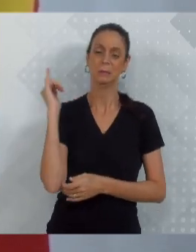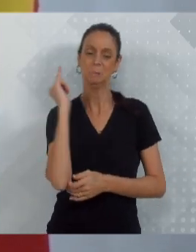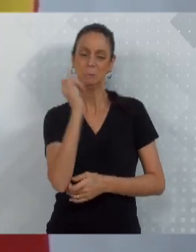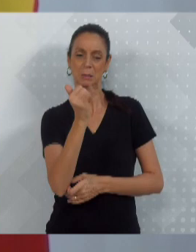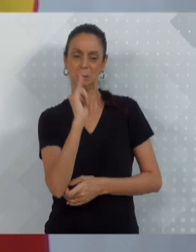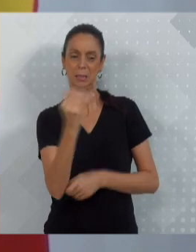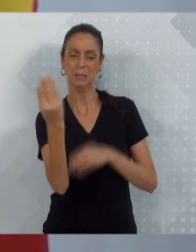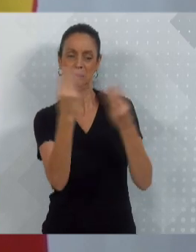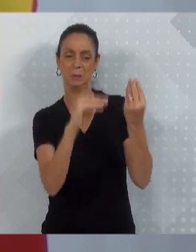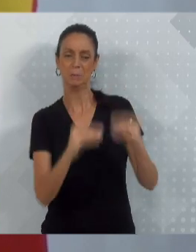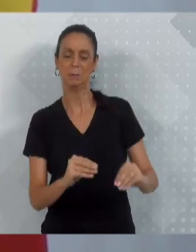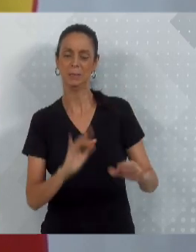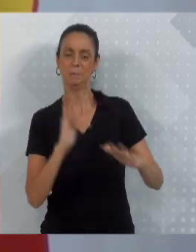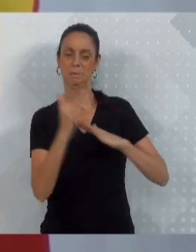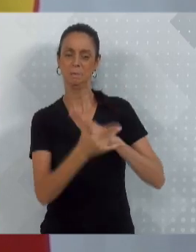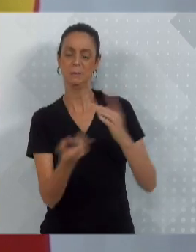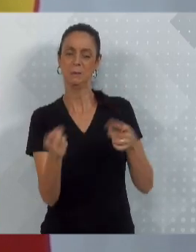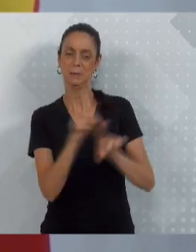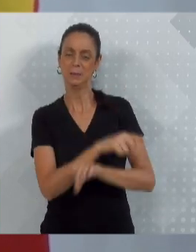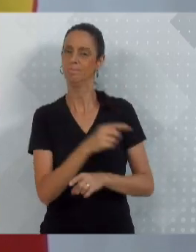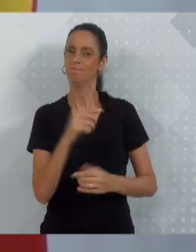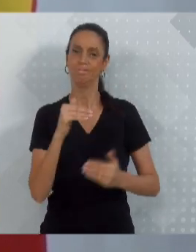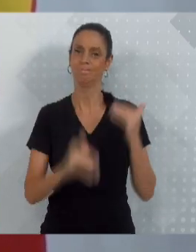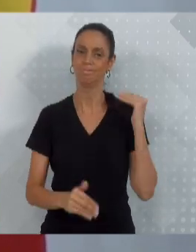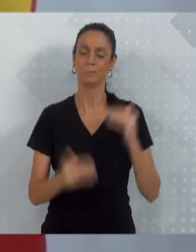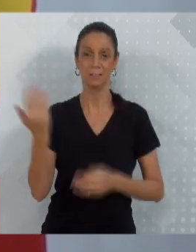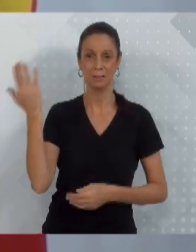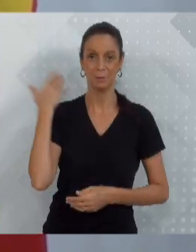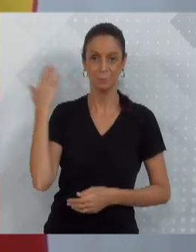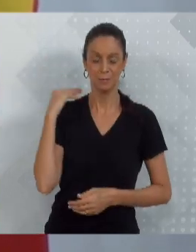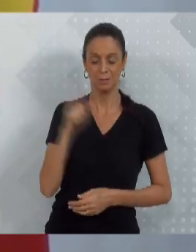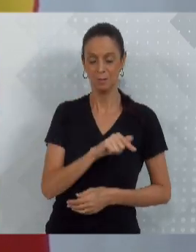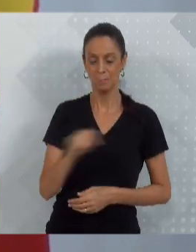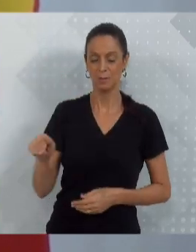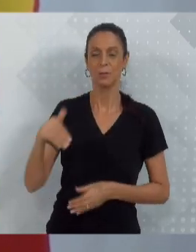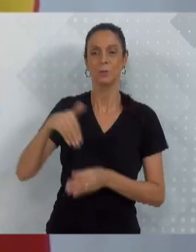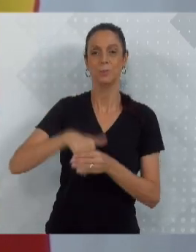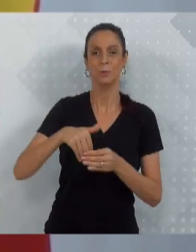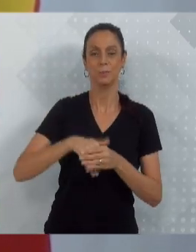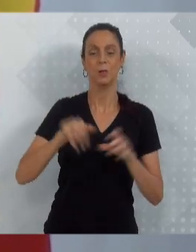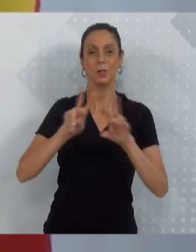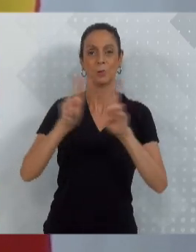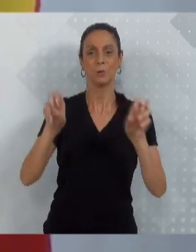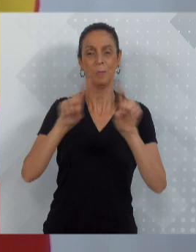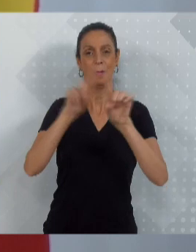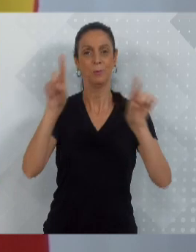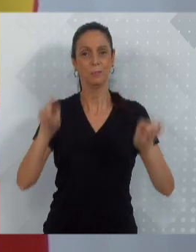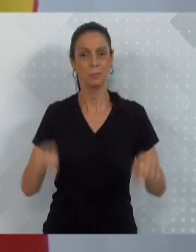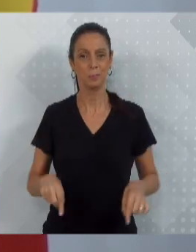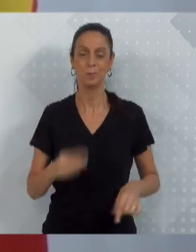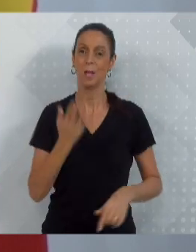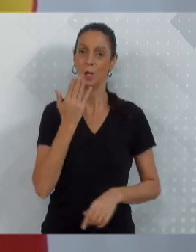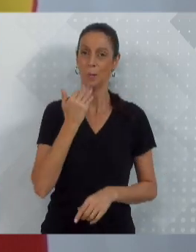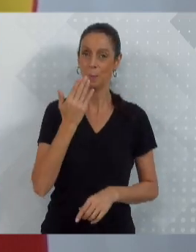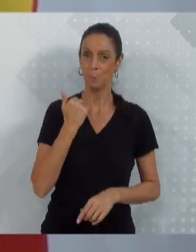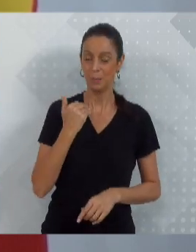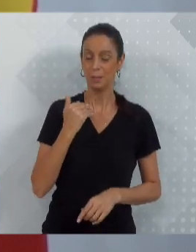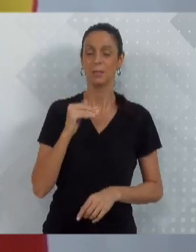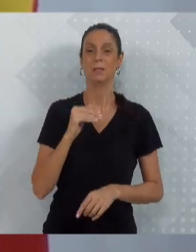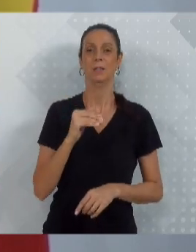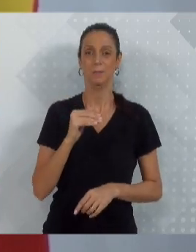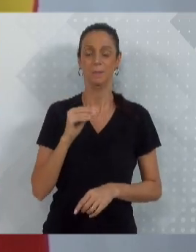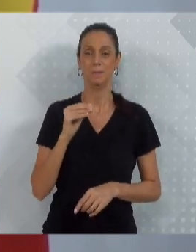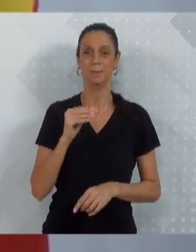distorcidas. Quando essa casa, na semana passada, fez a votação em relação aos servidores, em relação às questões como o Vale Alimentação, eu votei de